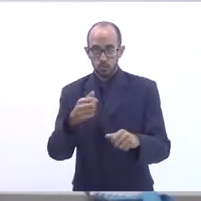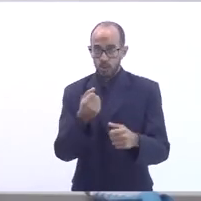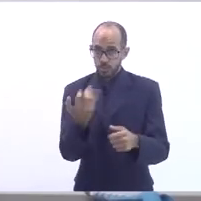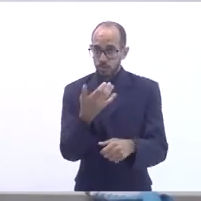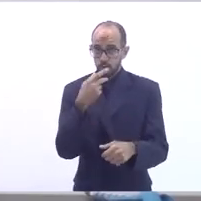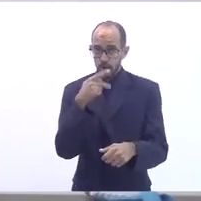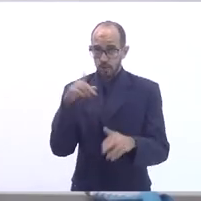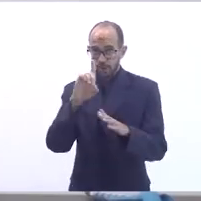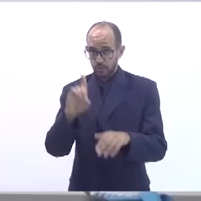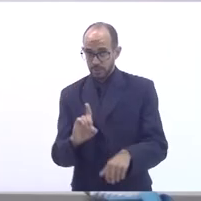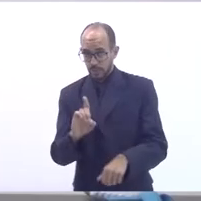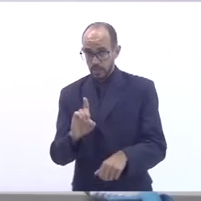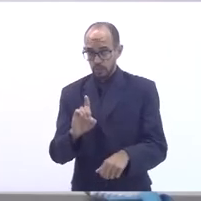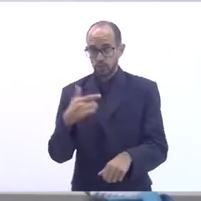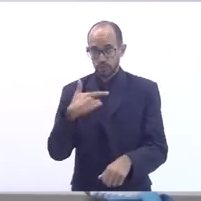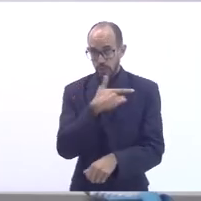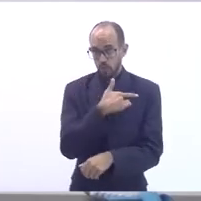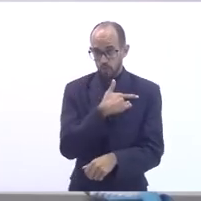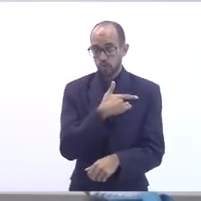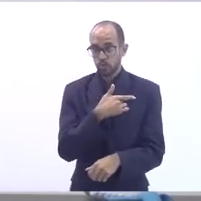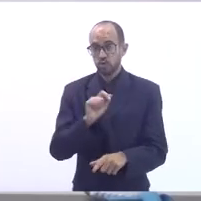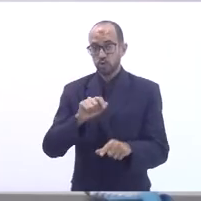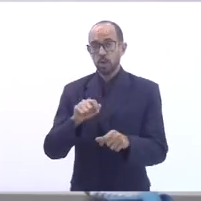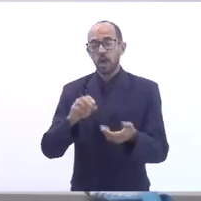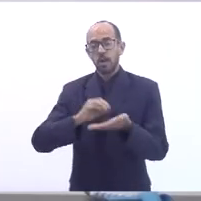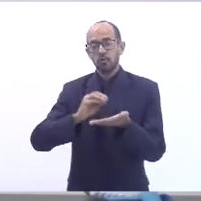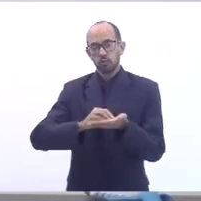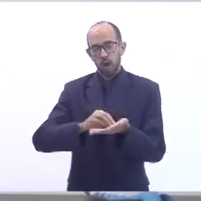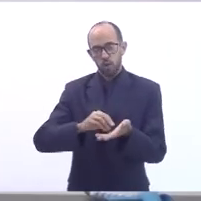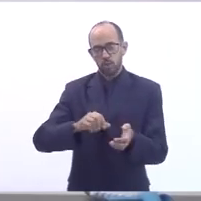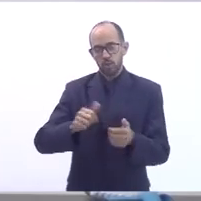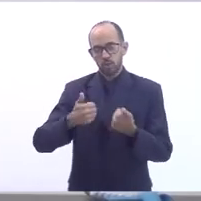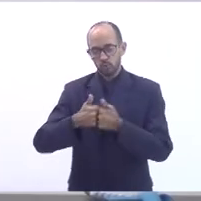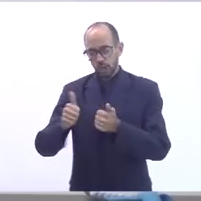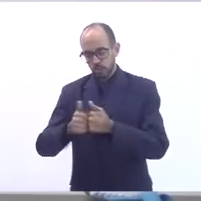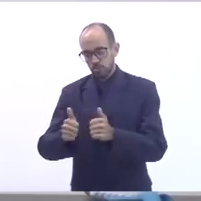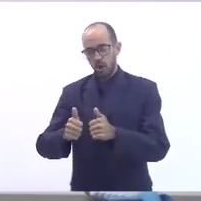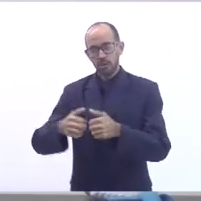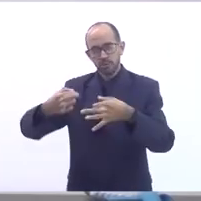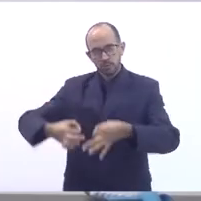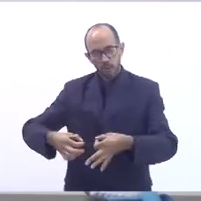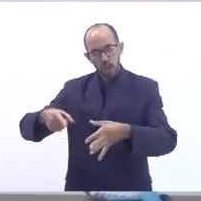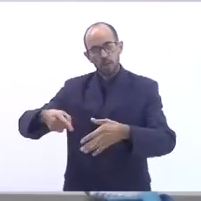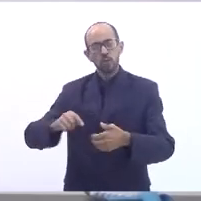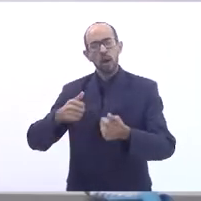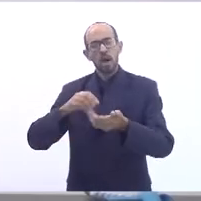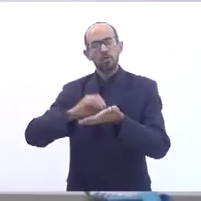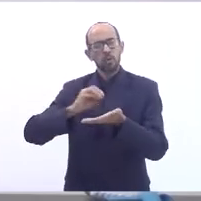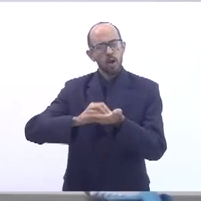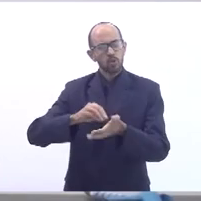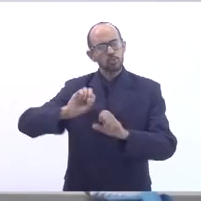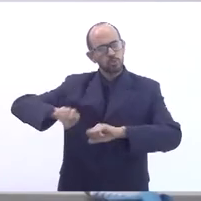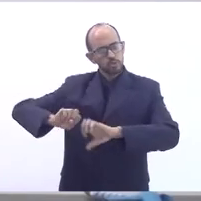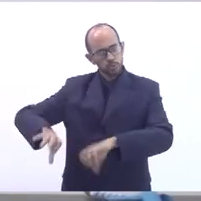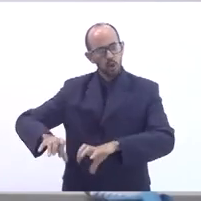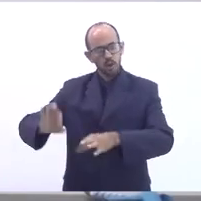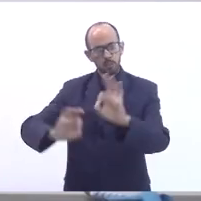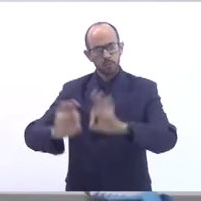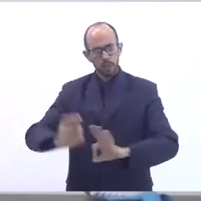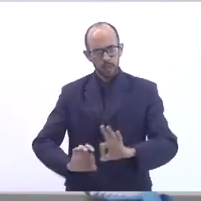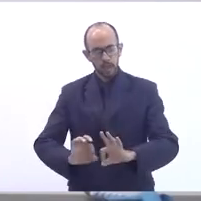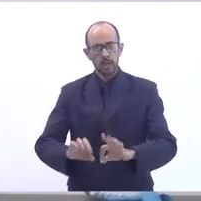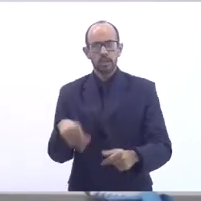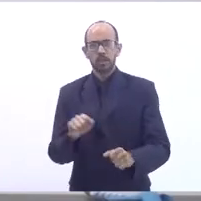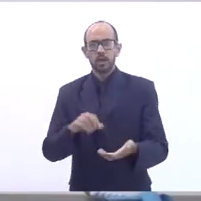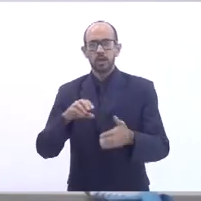deficiência de saúde a gente precisa citar a falta de um transporte Digno à falta de educação a falta de uma escola preparada para